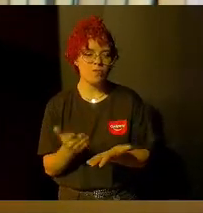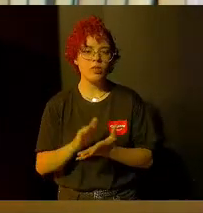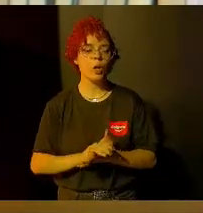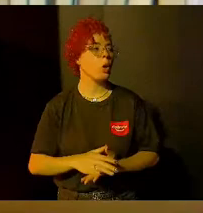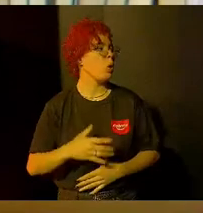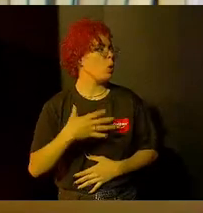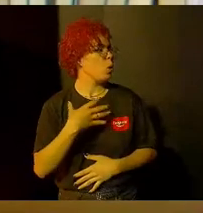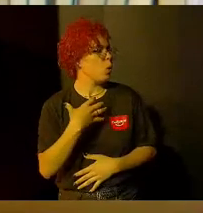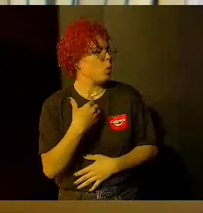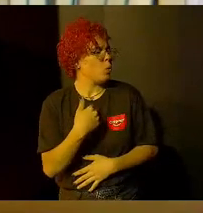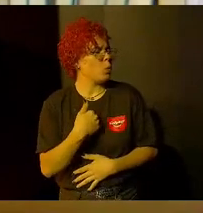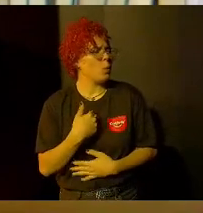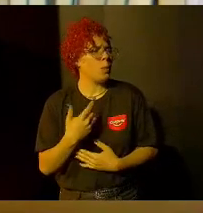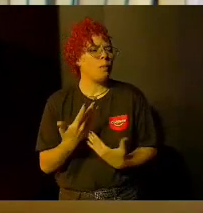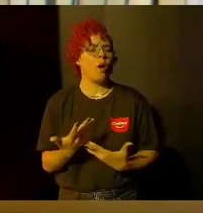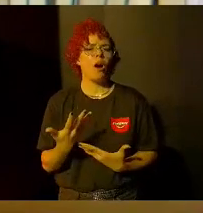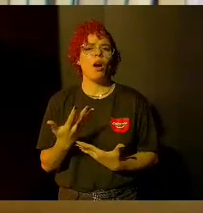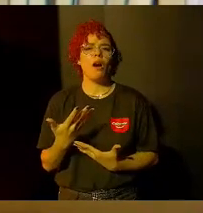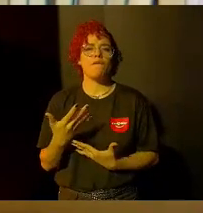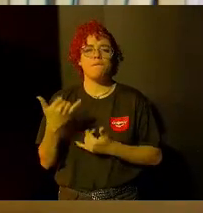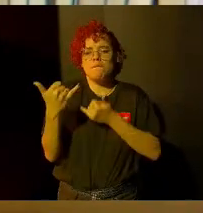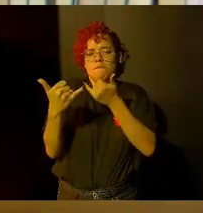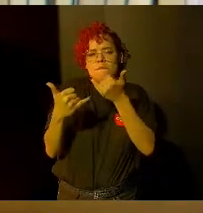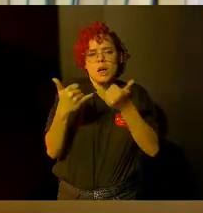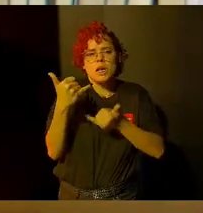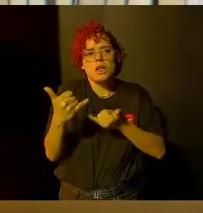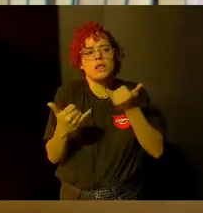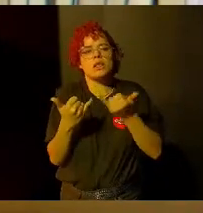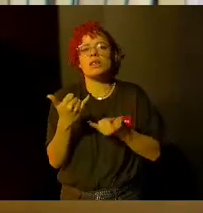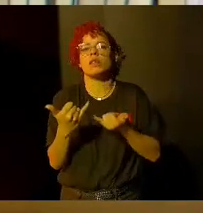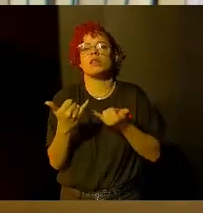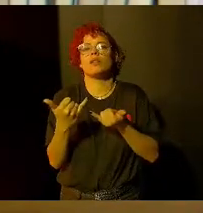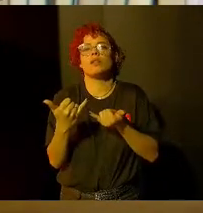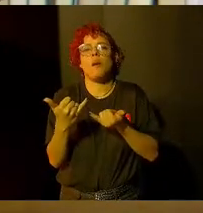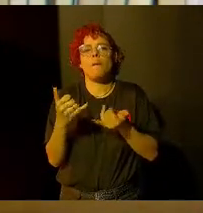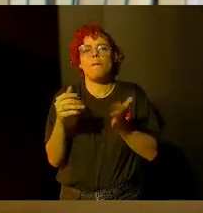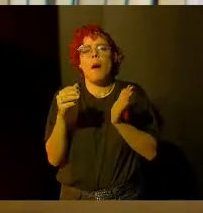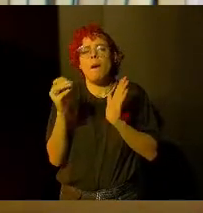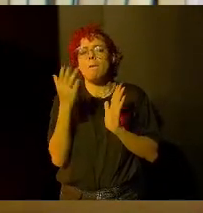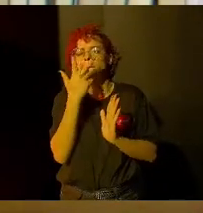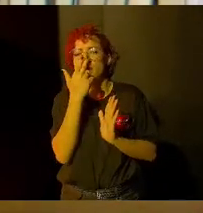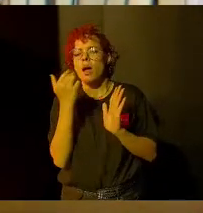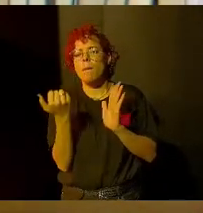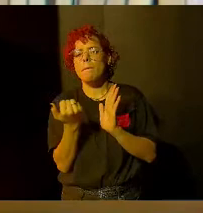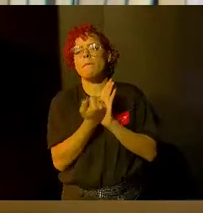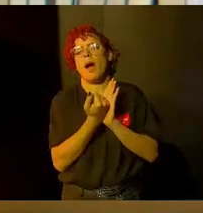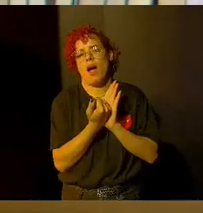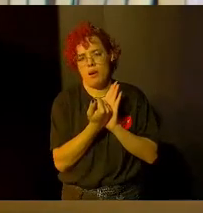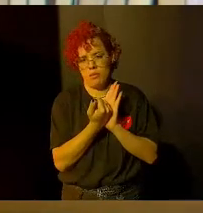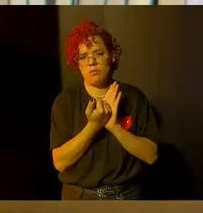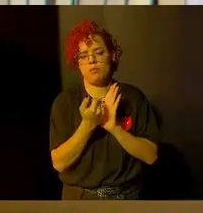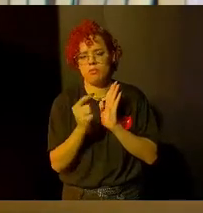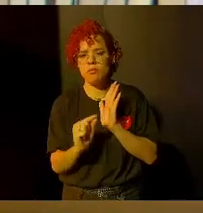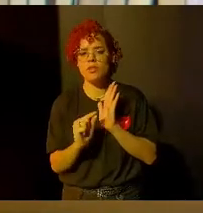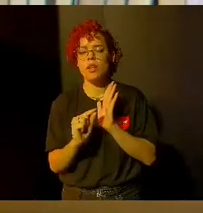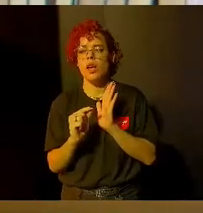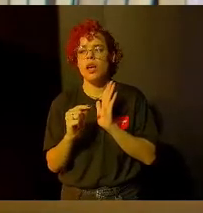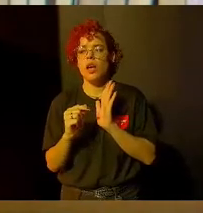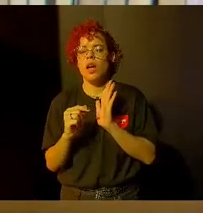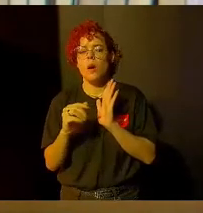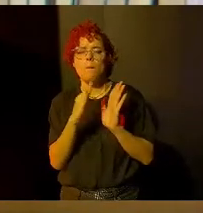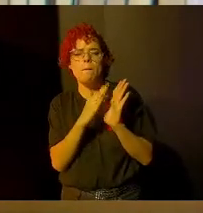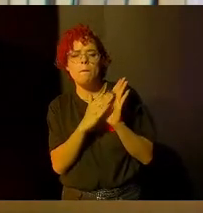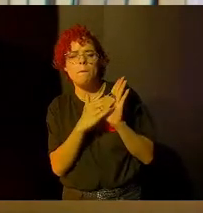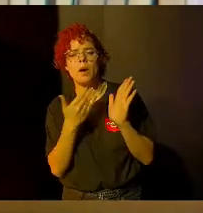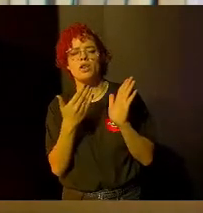meu caso foi exatamente brincar com essa espécie de mancha gráfica né tratar o texto como uma mancha